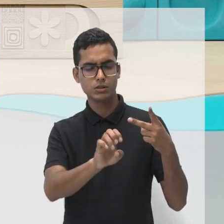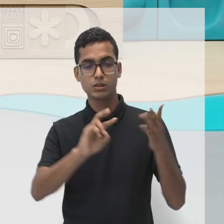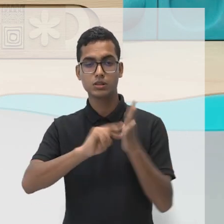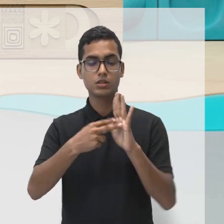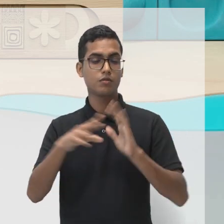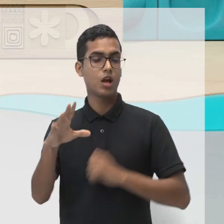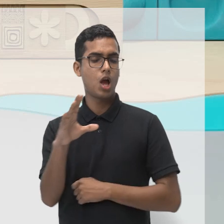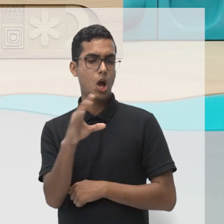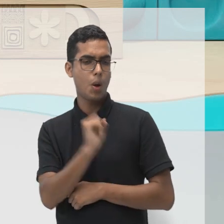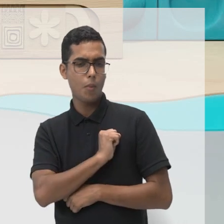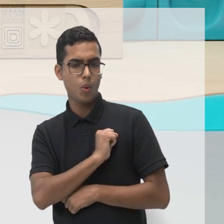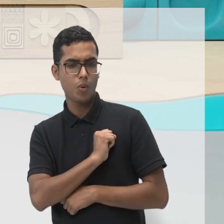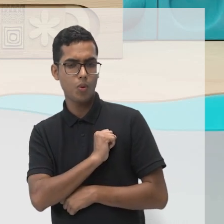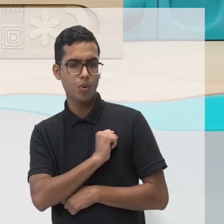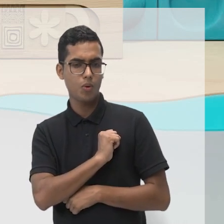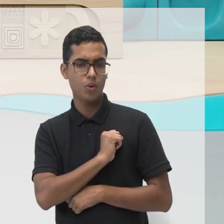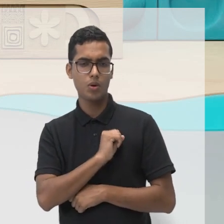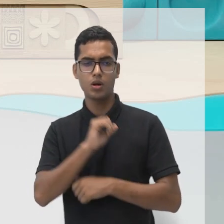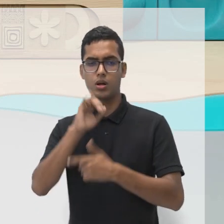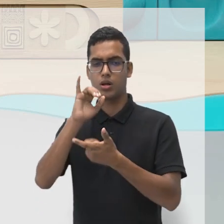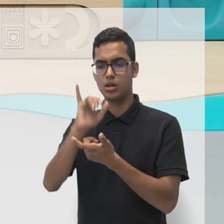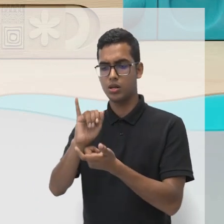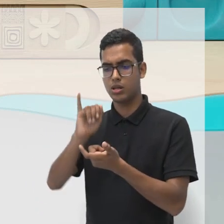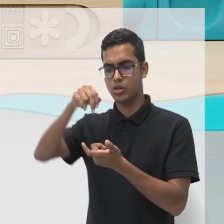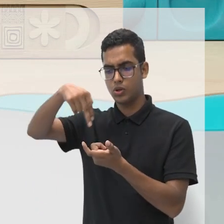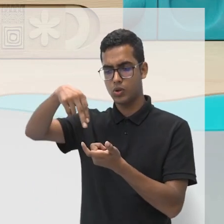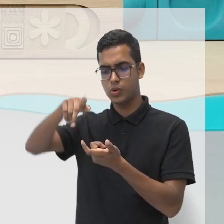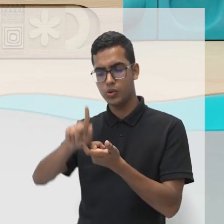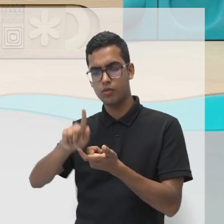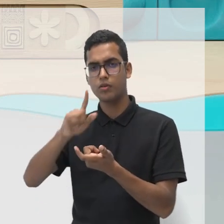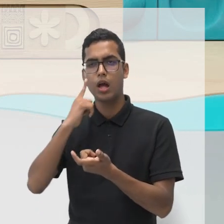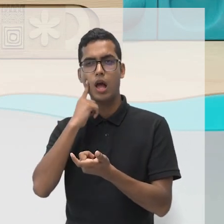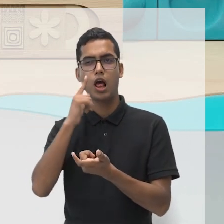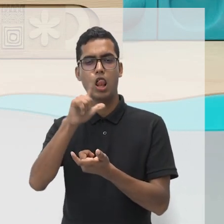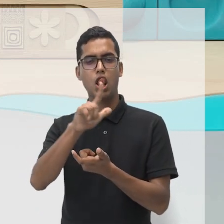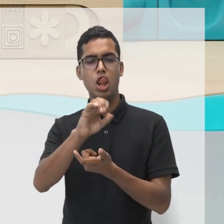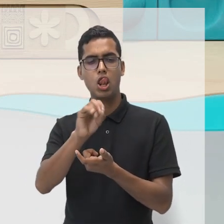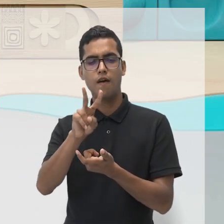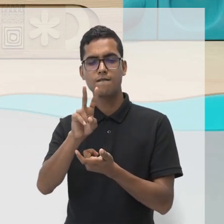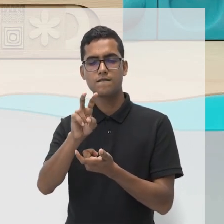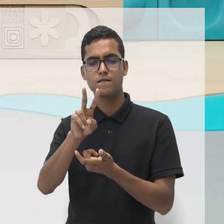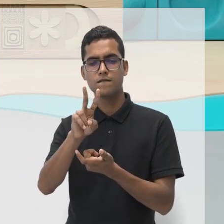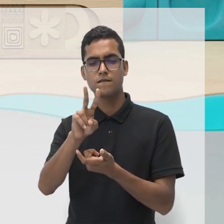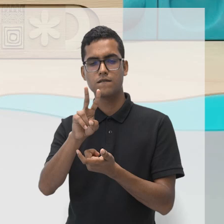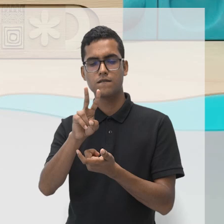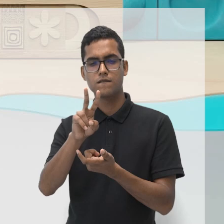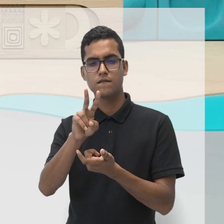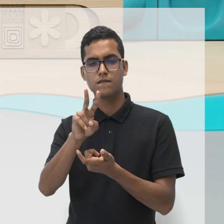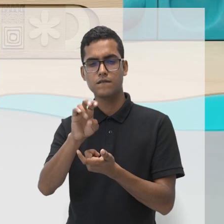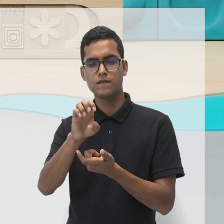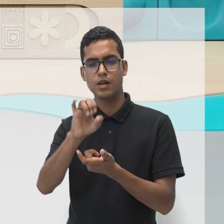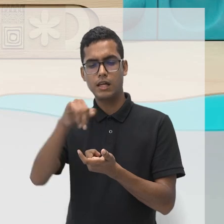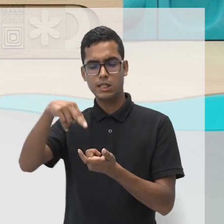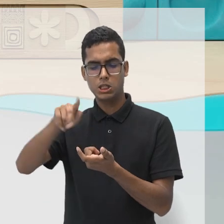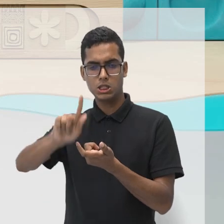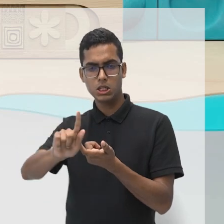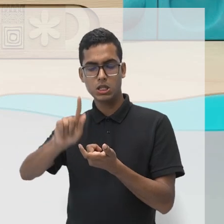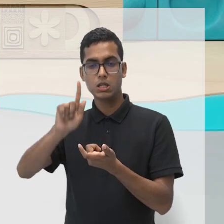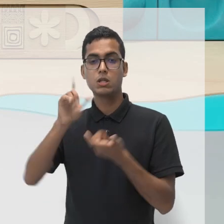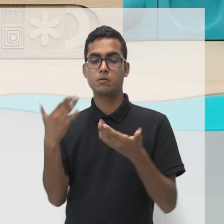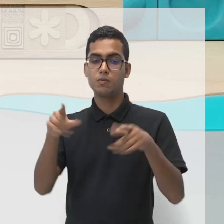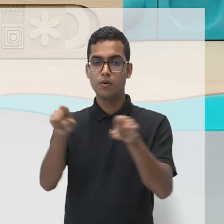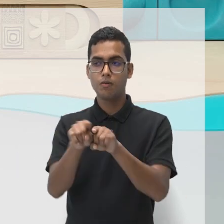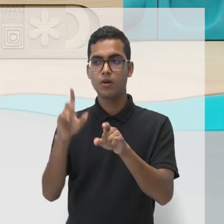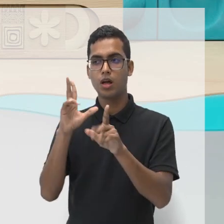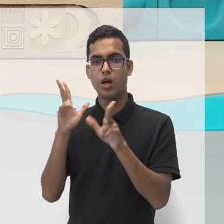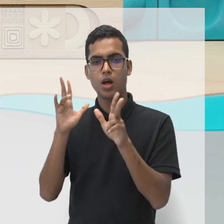loving, com ing, por exemplo, vai ficar amando. Isso é a tradução literal, né? A ação está acontecendo, então ele vai